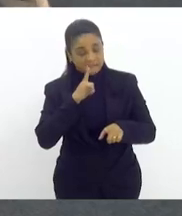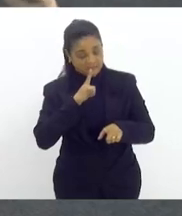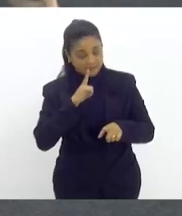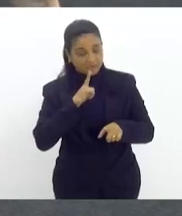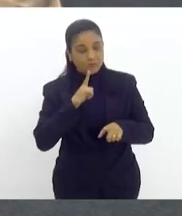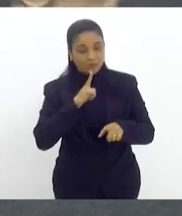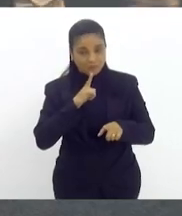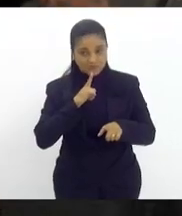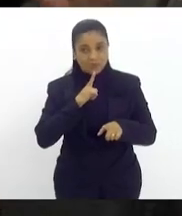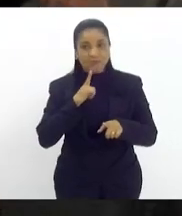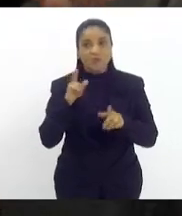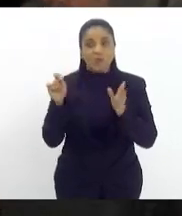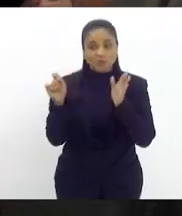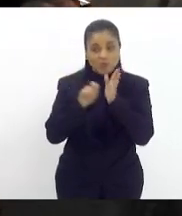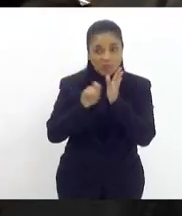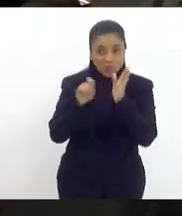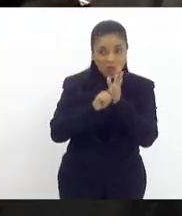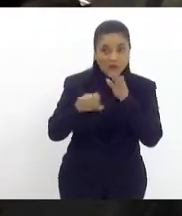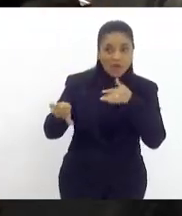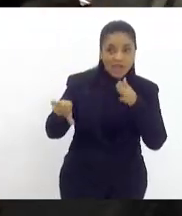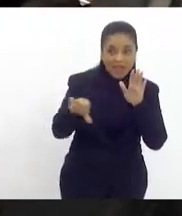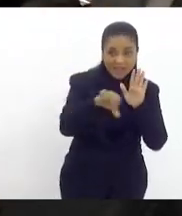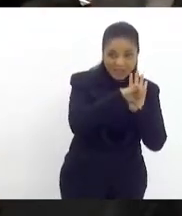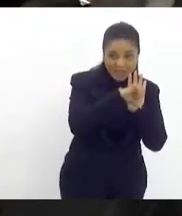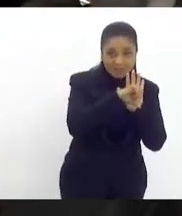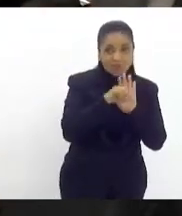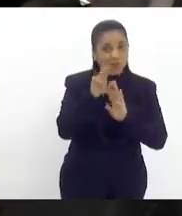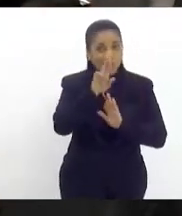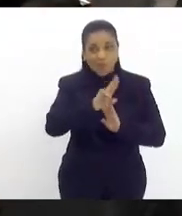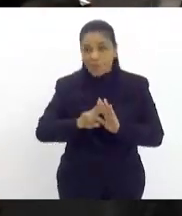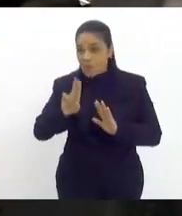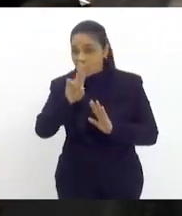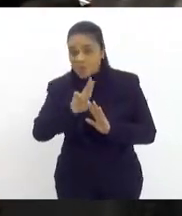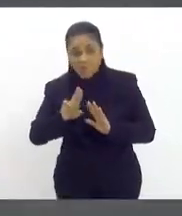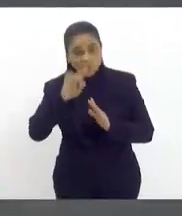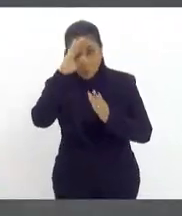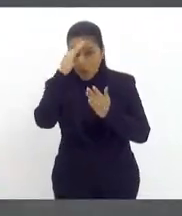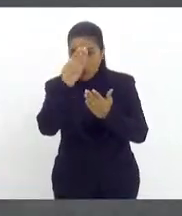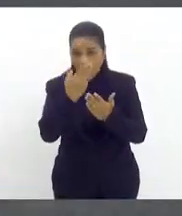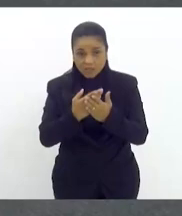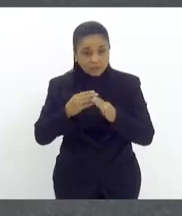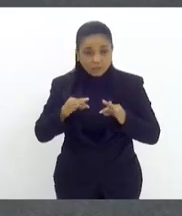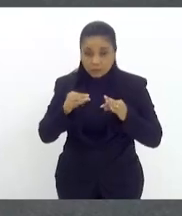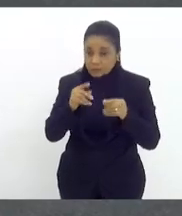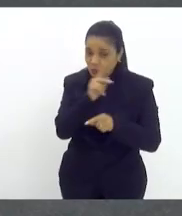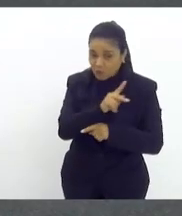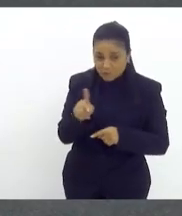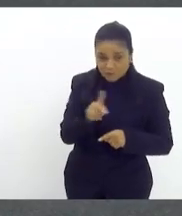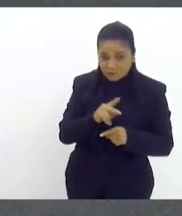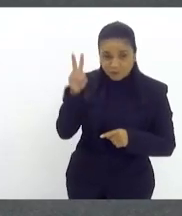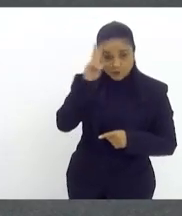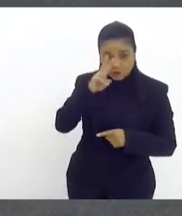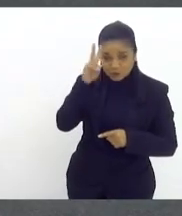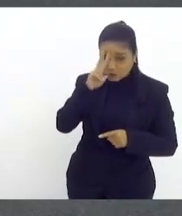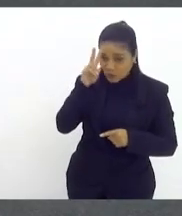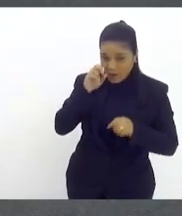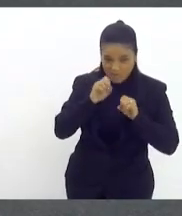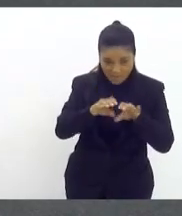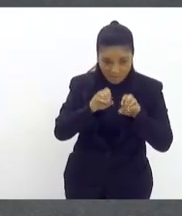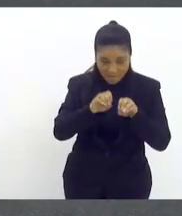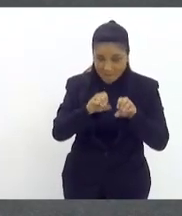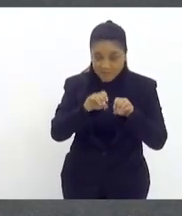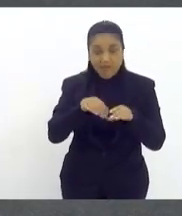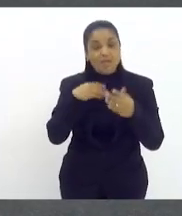drogas é crime não usem drogas não acredite em tudo que o seu professor de história conte estudem